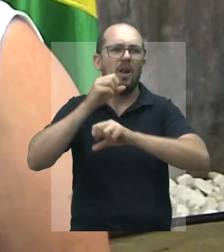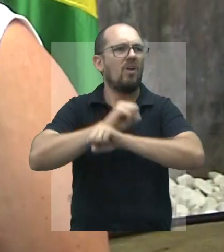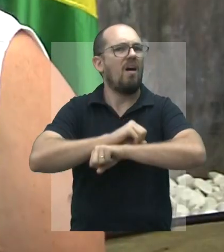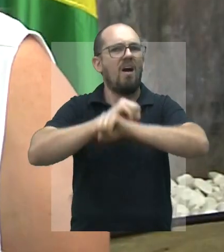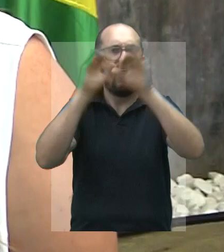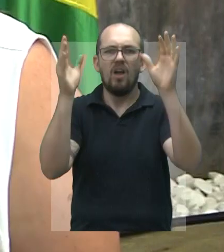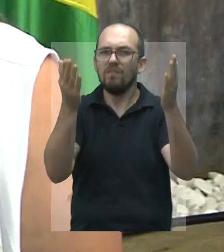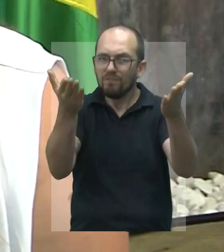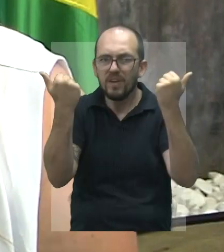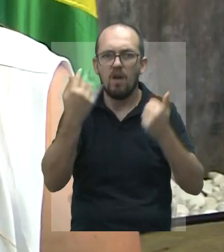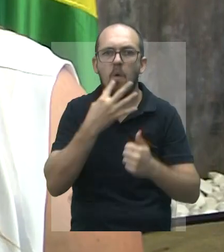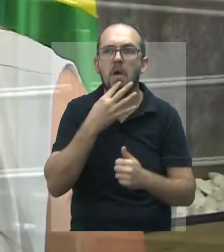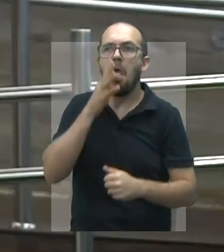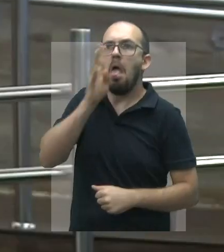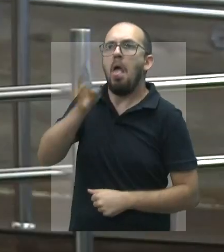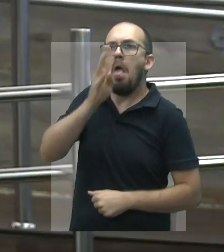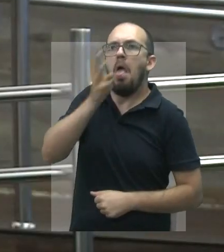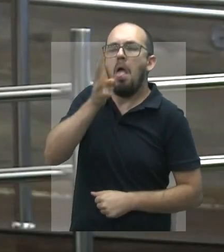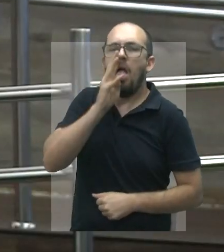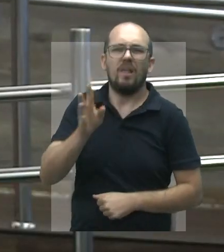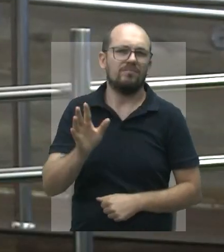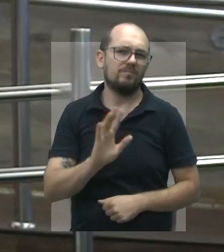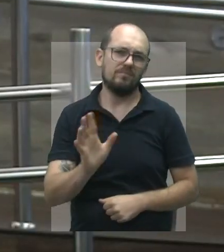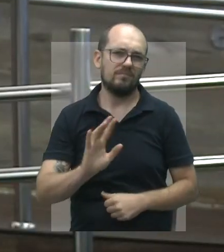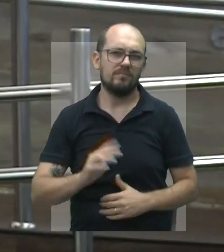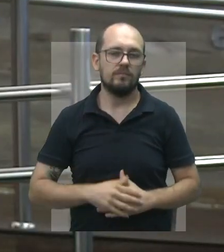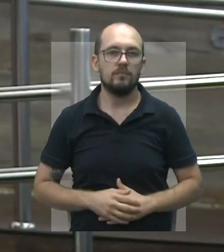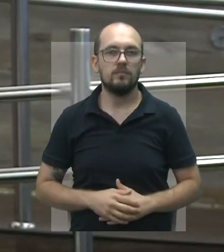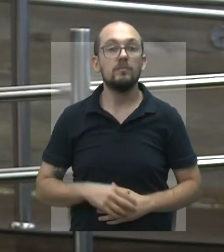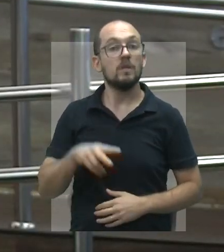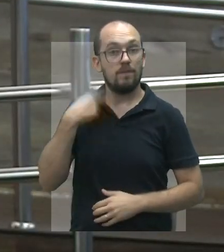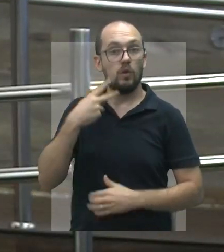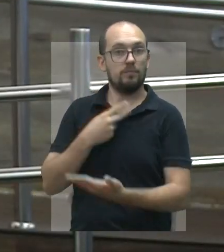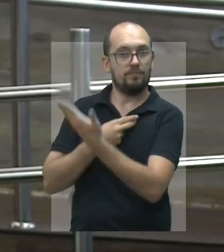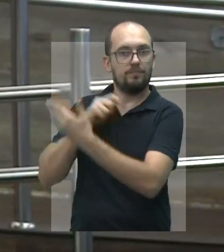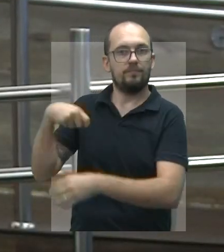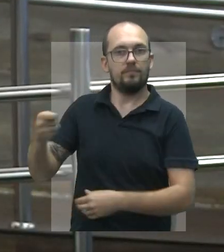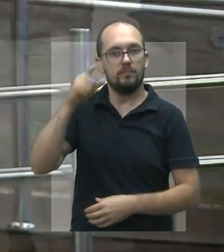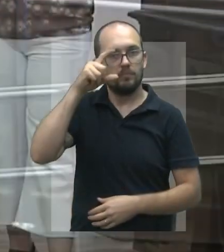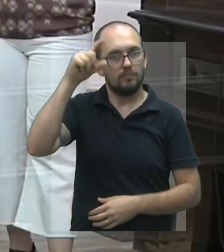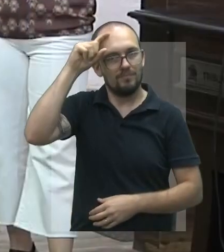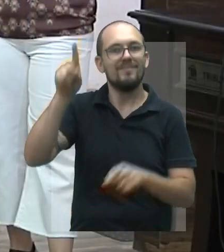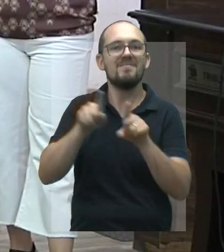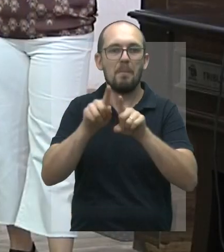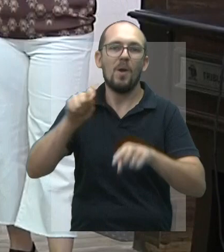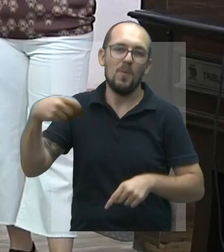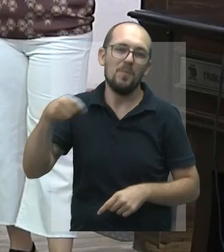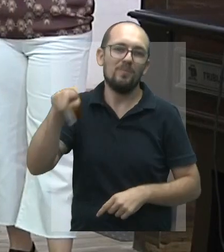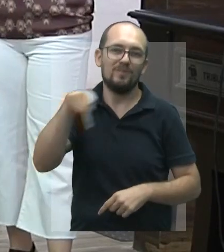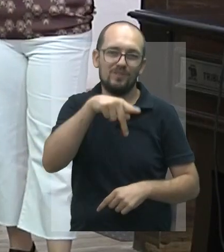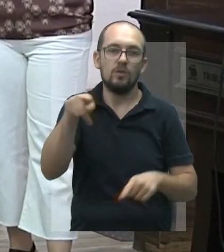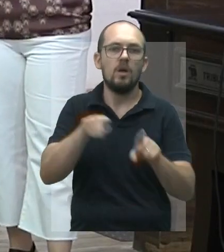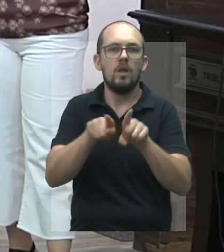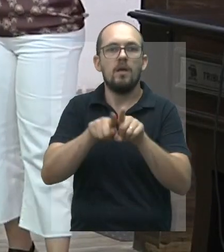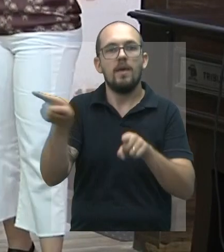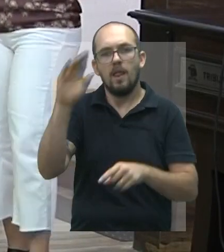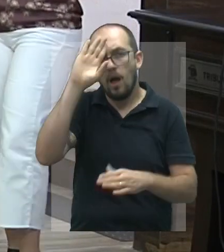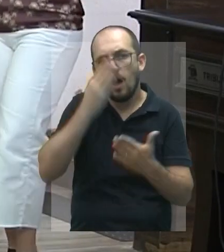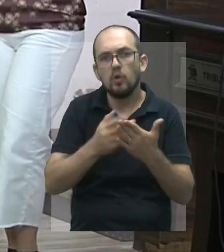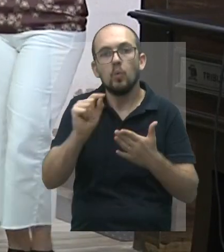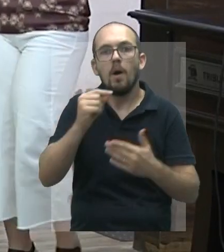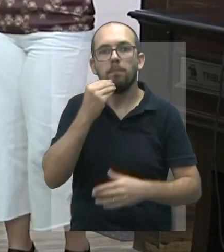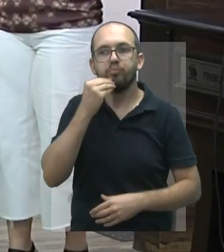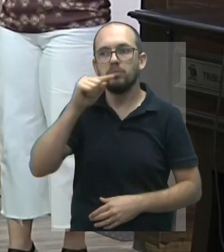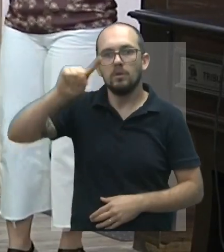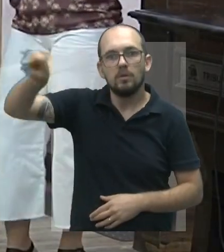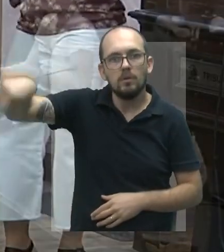venham conhecer antes de julgar, né? O vereador Fernando Barbieri, que também é professor, acredita que a oportunidade de visitar a Câmara